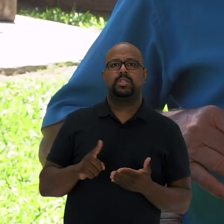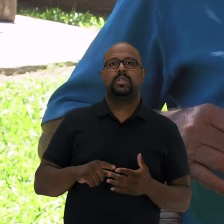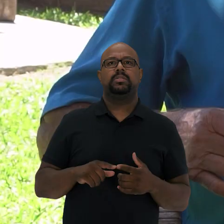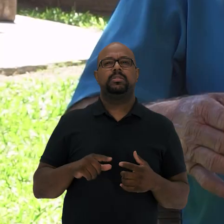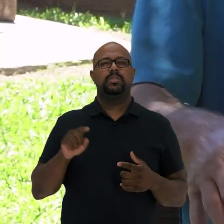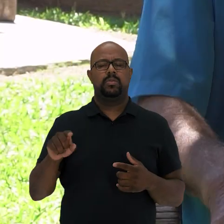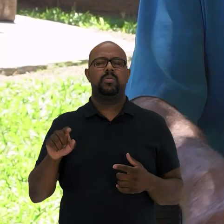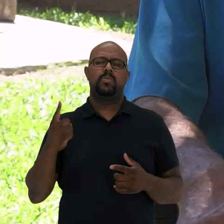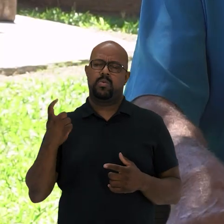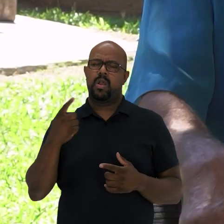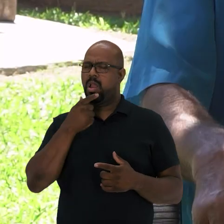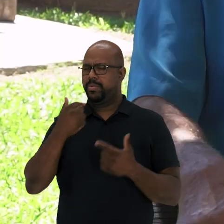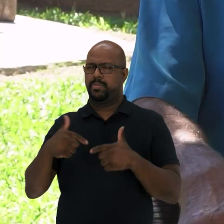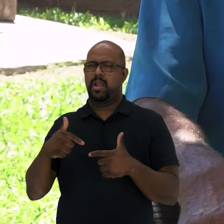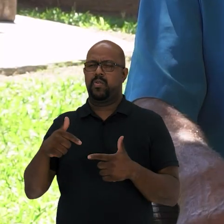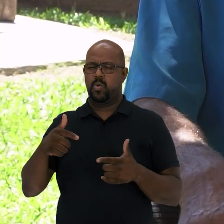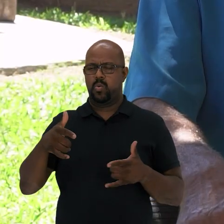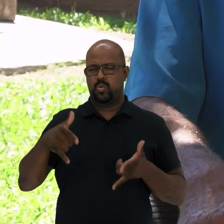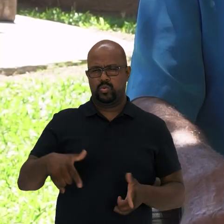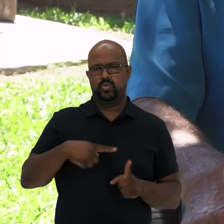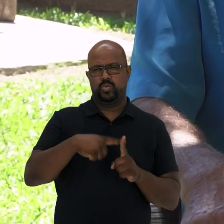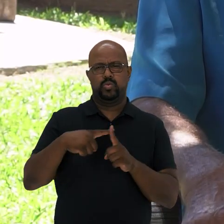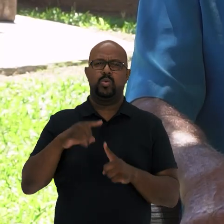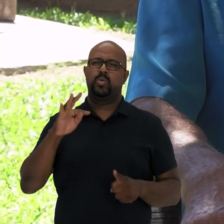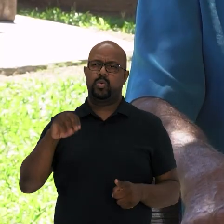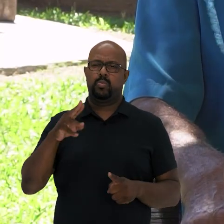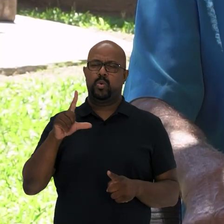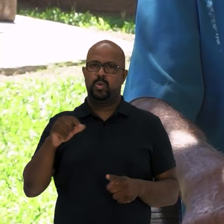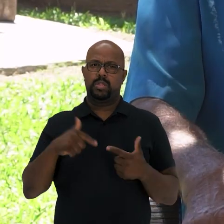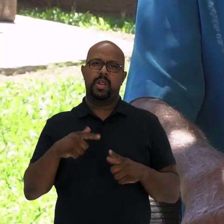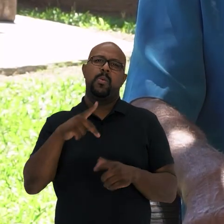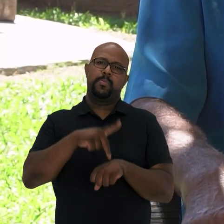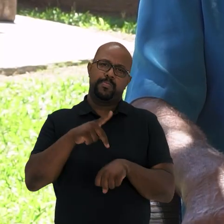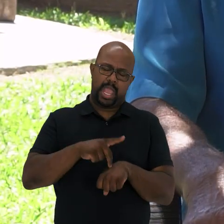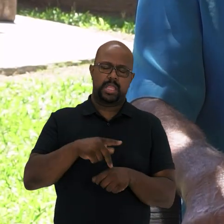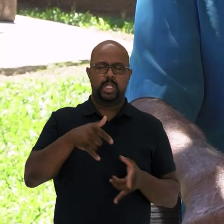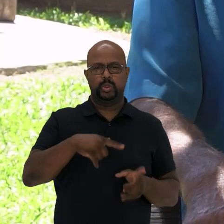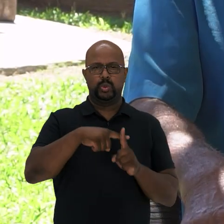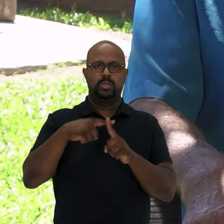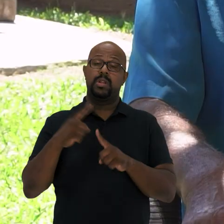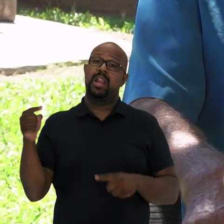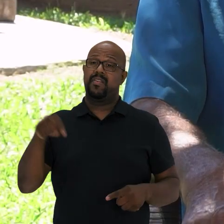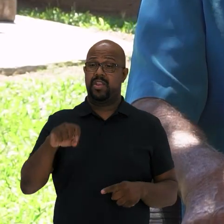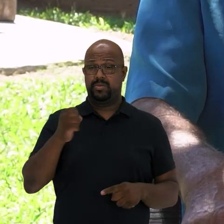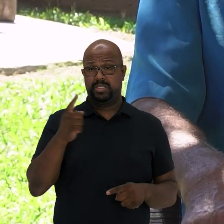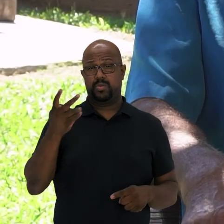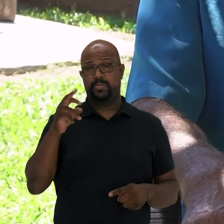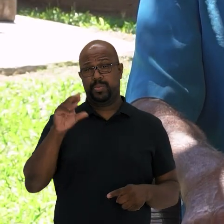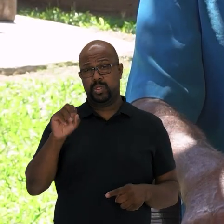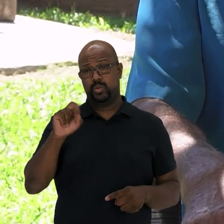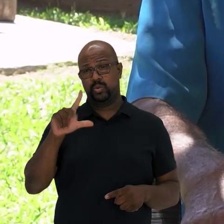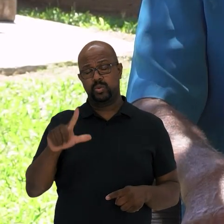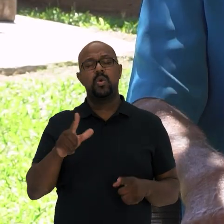O Fridolin Asman, ele trabalhava com túmulo, que era o dono da Farsote, trabalhava com pedra de túmulo. E ele veio a São Pedro do